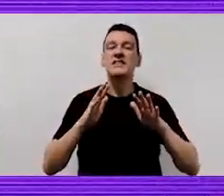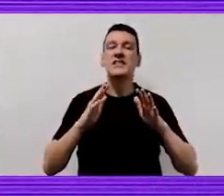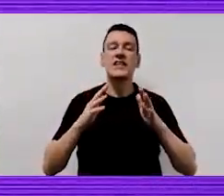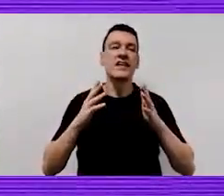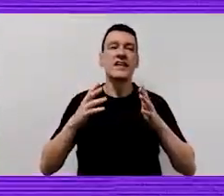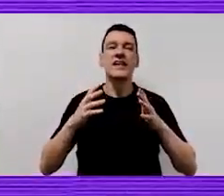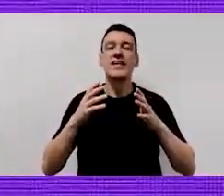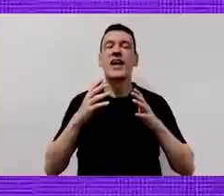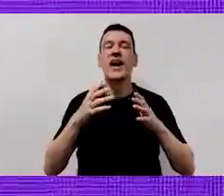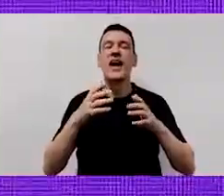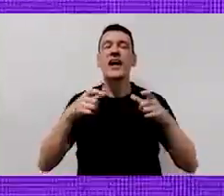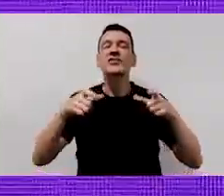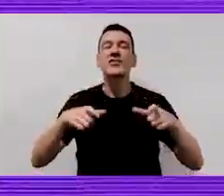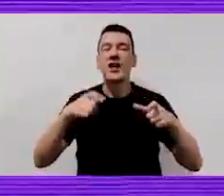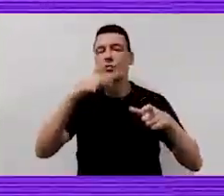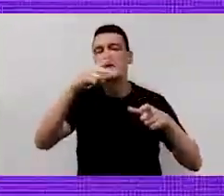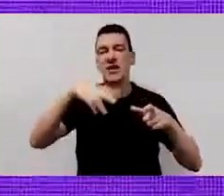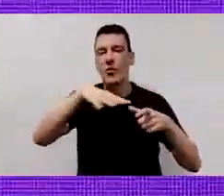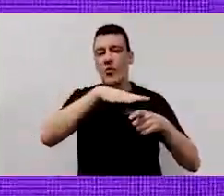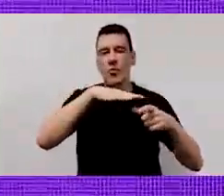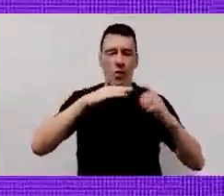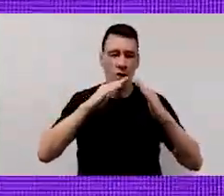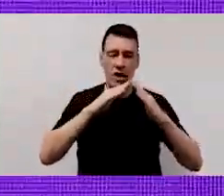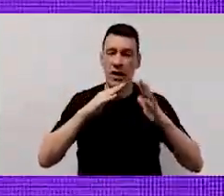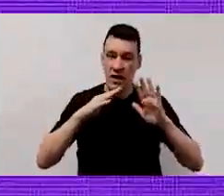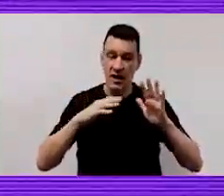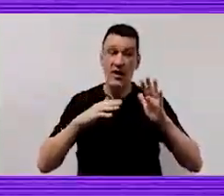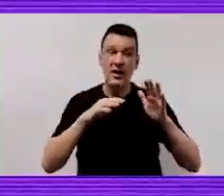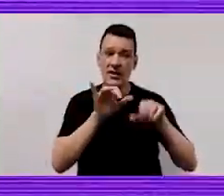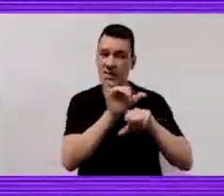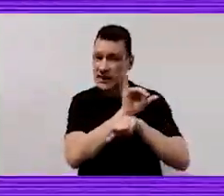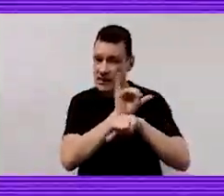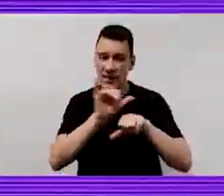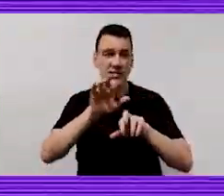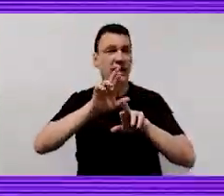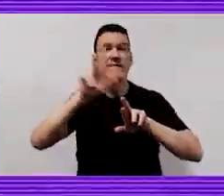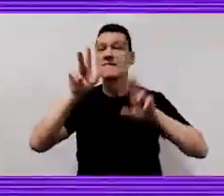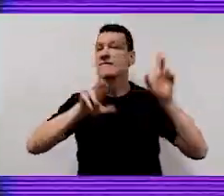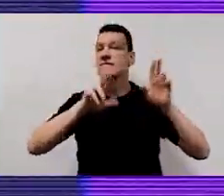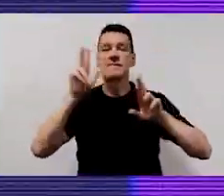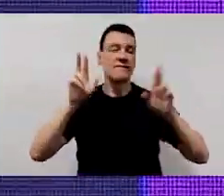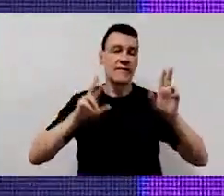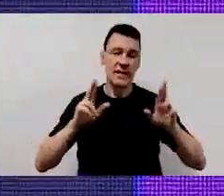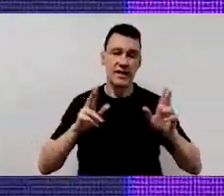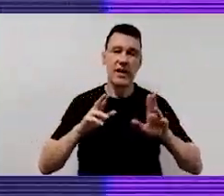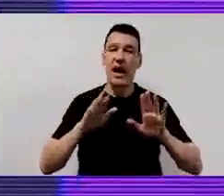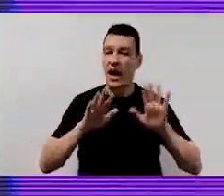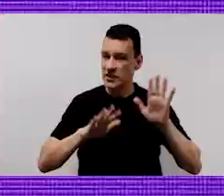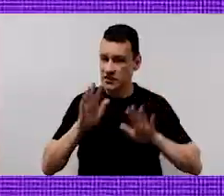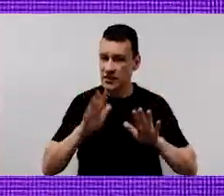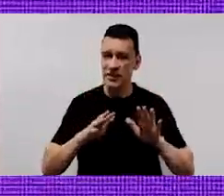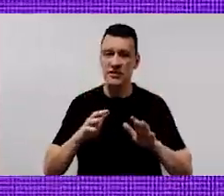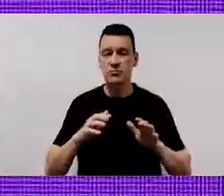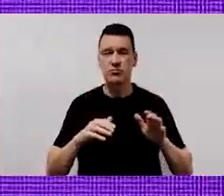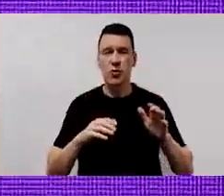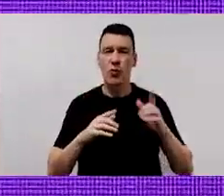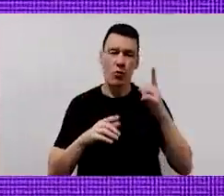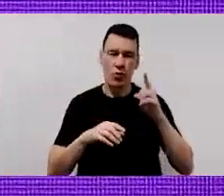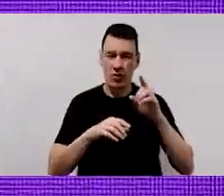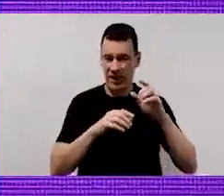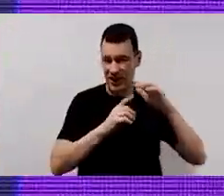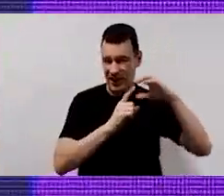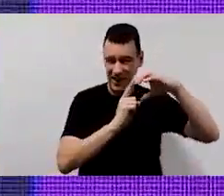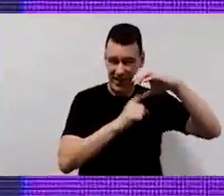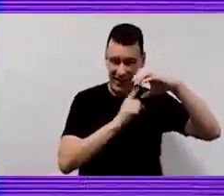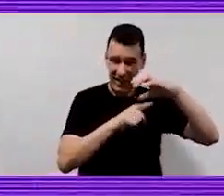seu público, a sua estratégia pode mudar também. Às vezes, eu posso ser mais agressivo na entrada de um cliente, no começo da relação da minha